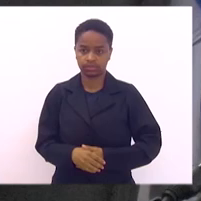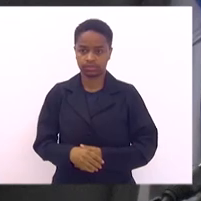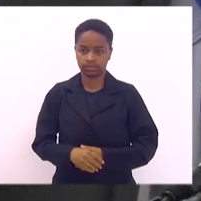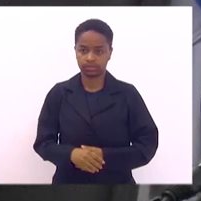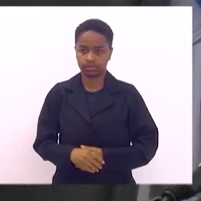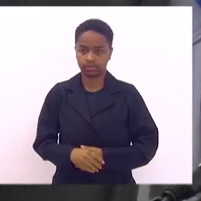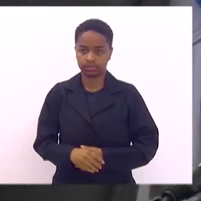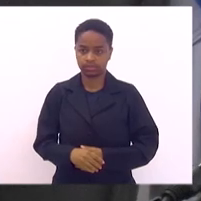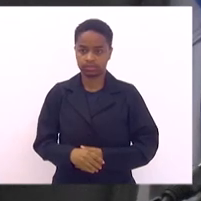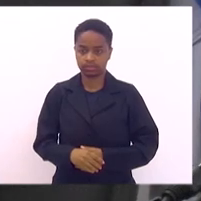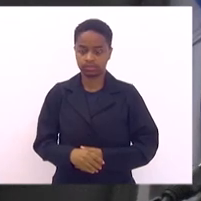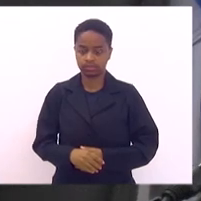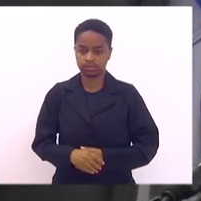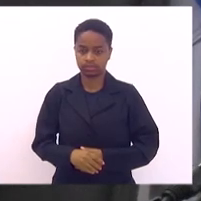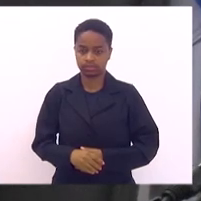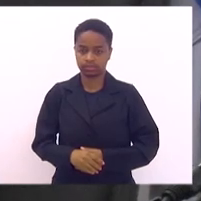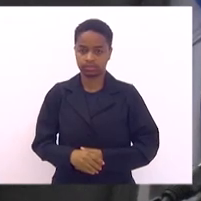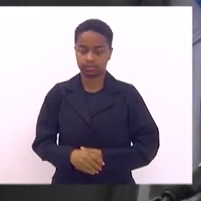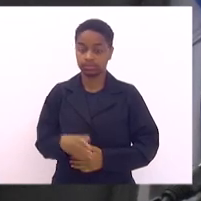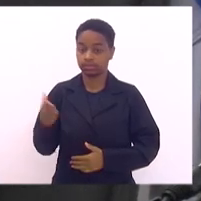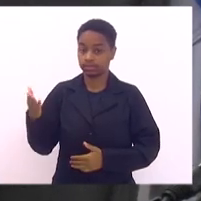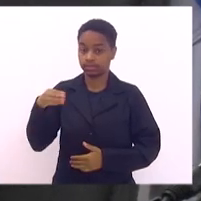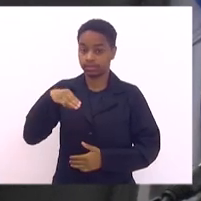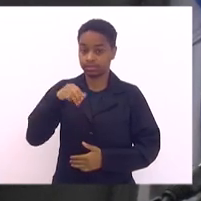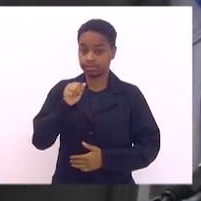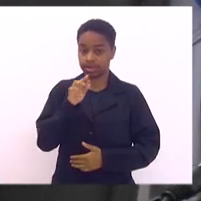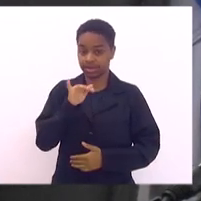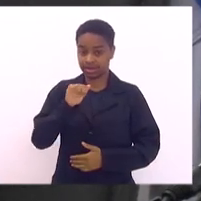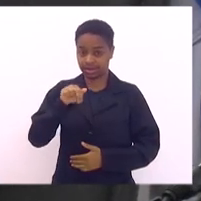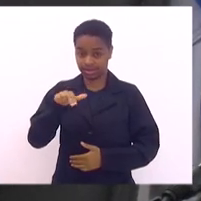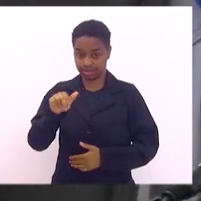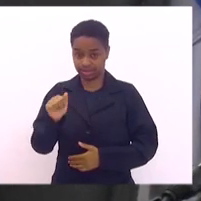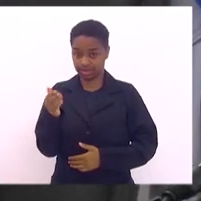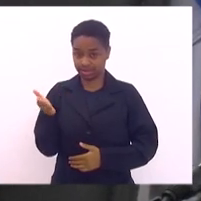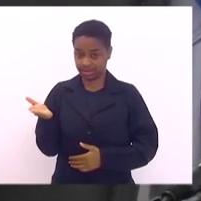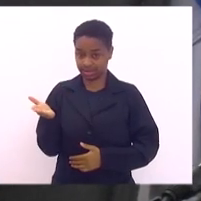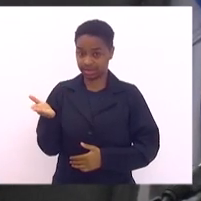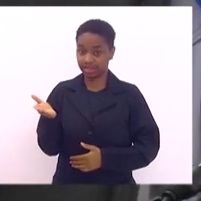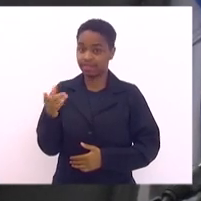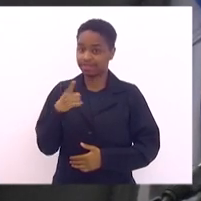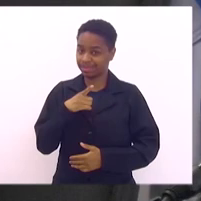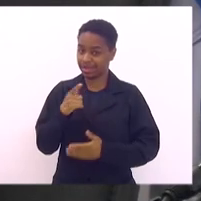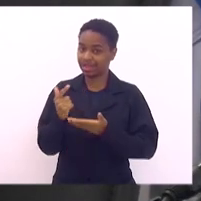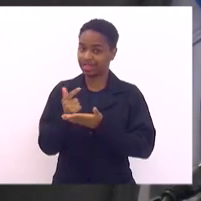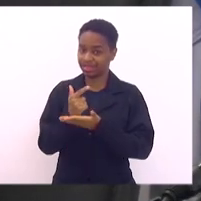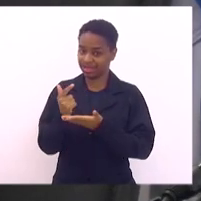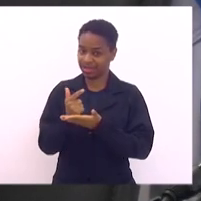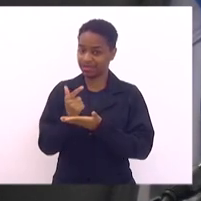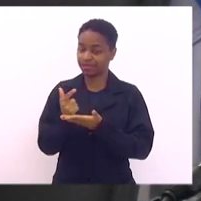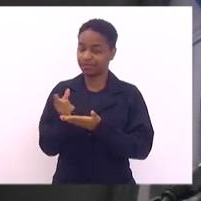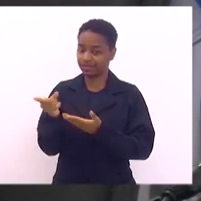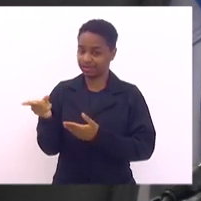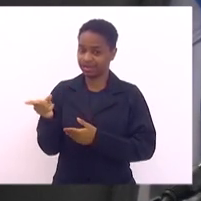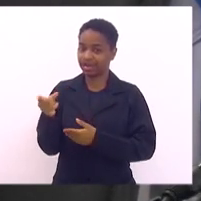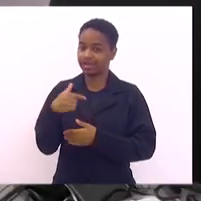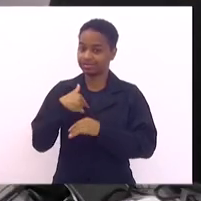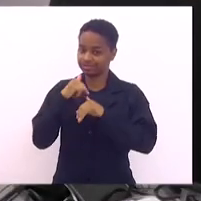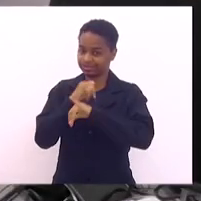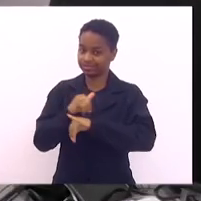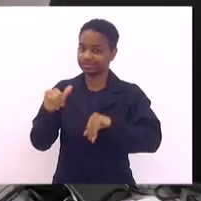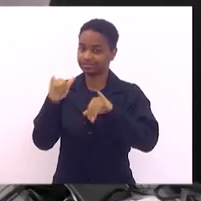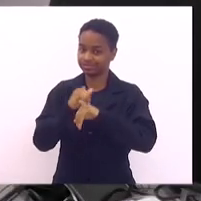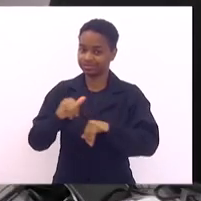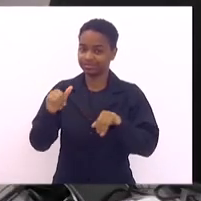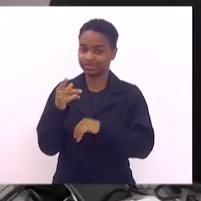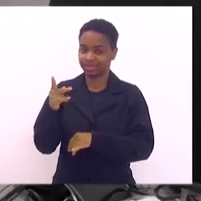livro dela aqui. Ó, doutora Mariana, doutora Adriana está fazendo aqui a divulgação do